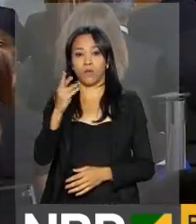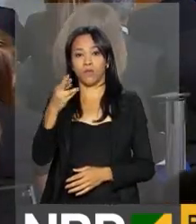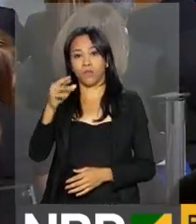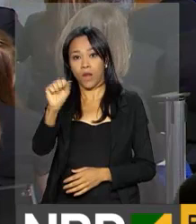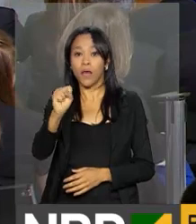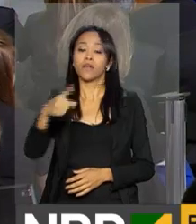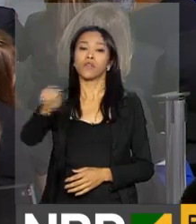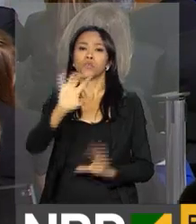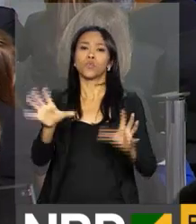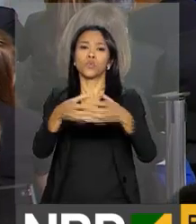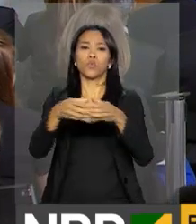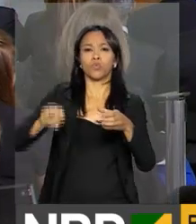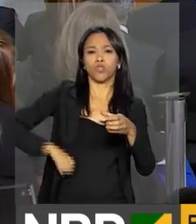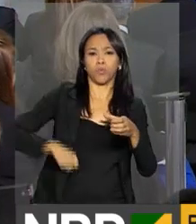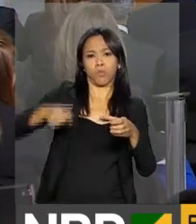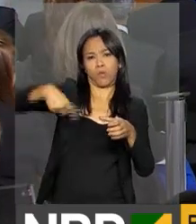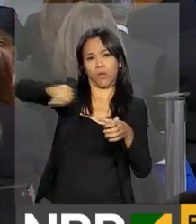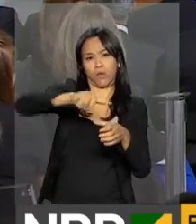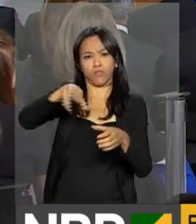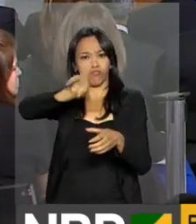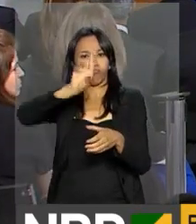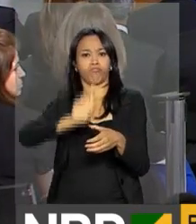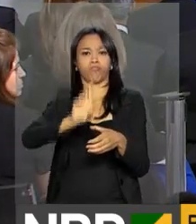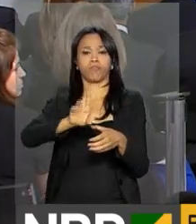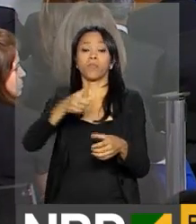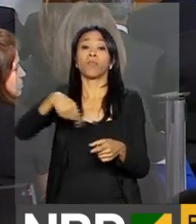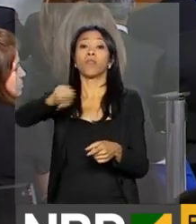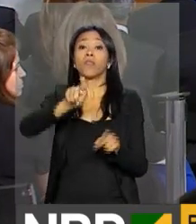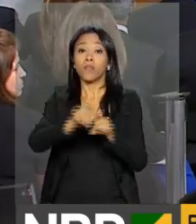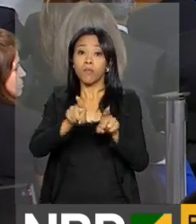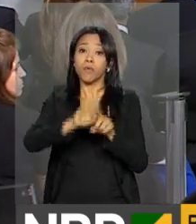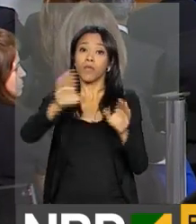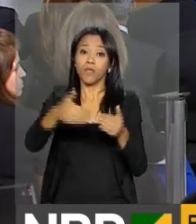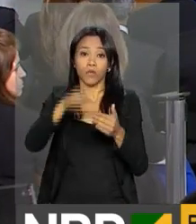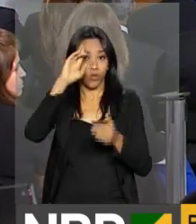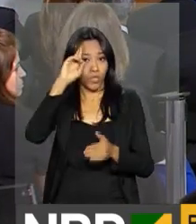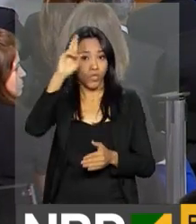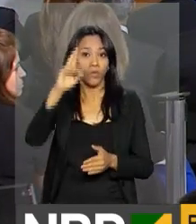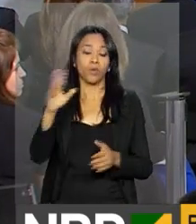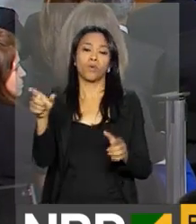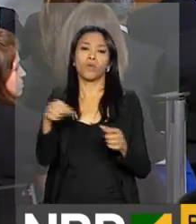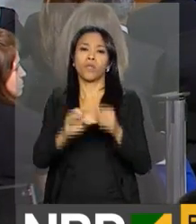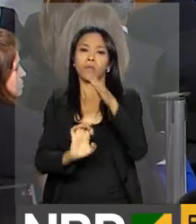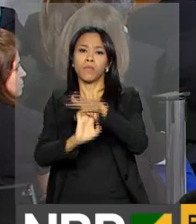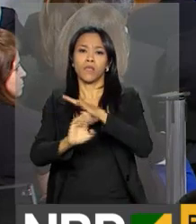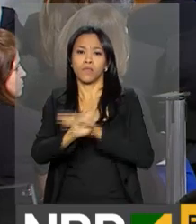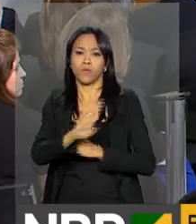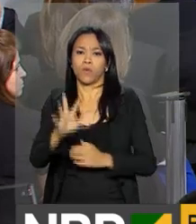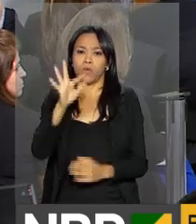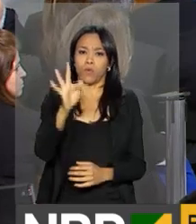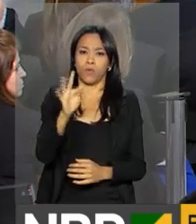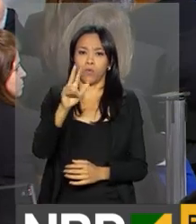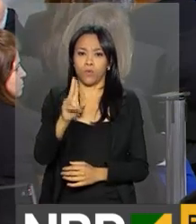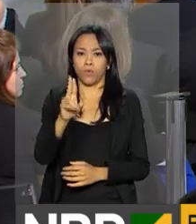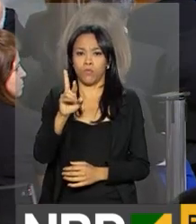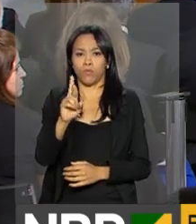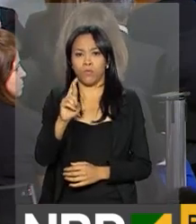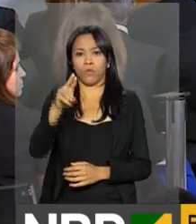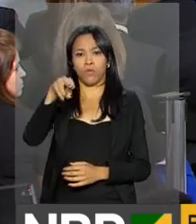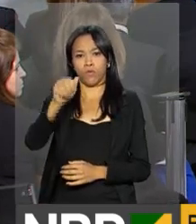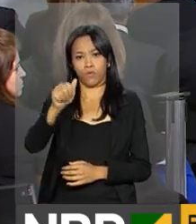diplomático, o senhor Ricardo Medeiros, diretor-presidente de Furnas, o senhor Nick